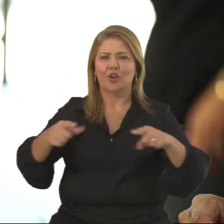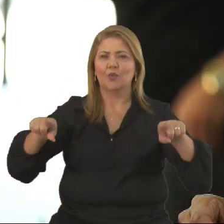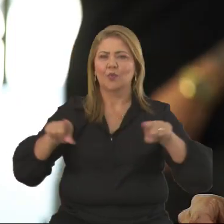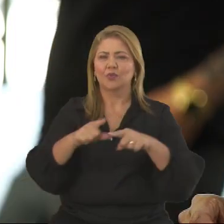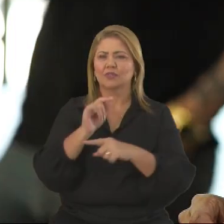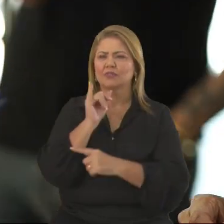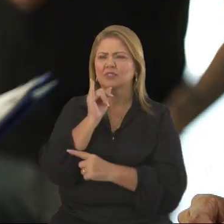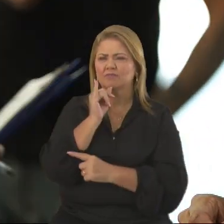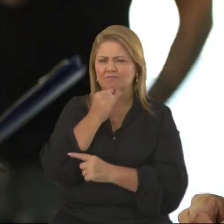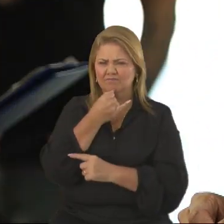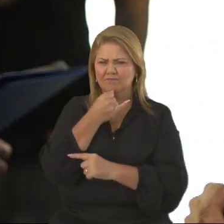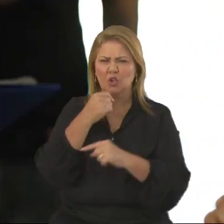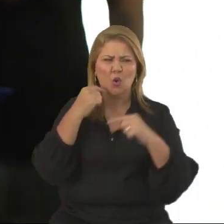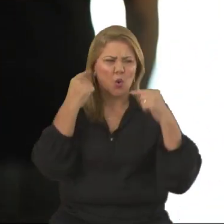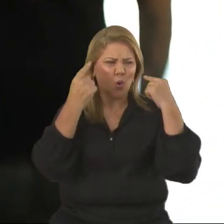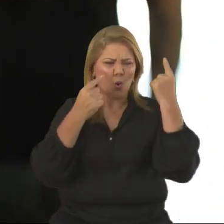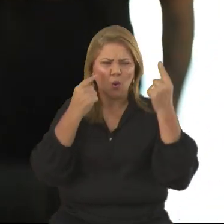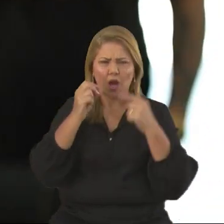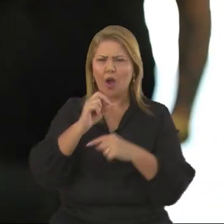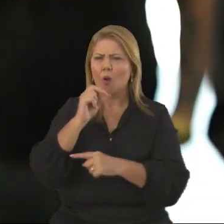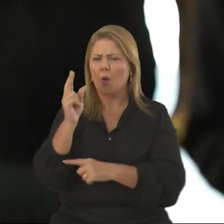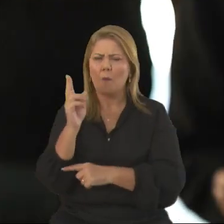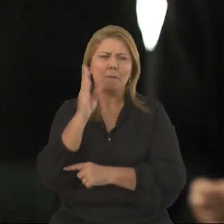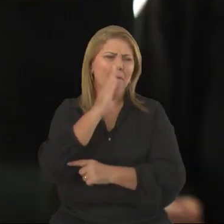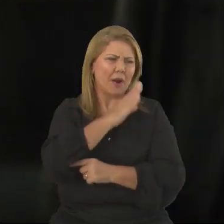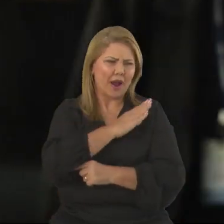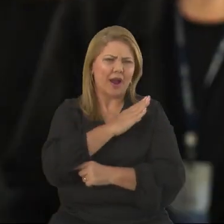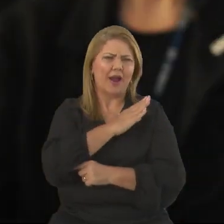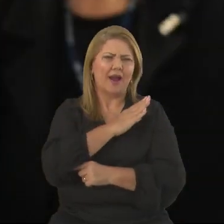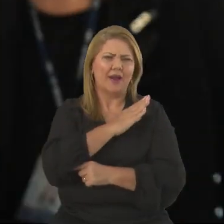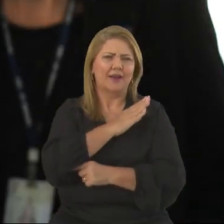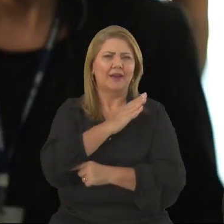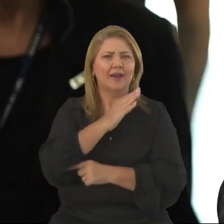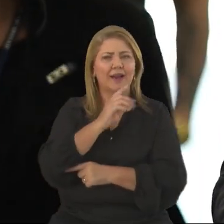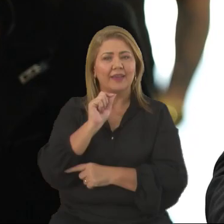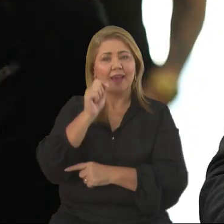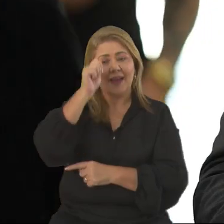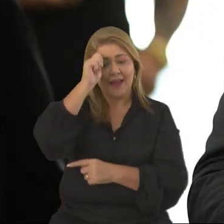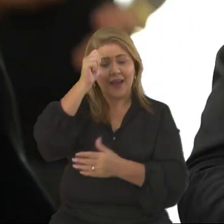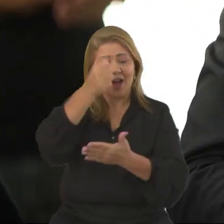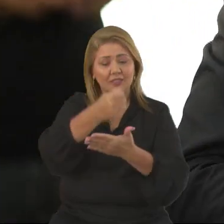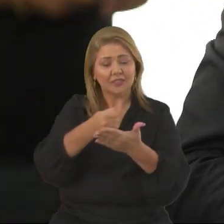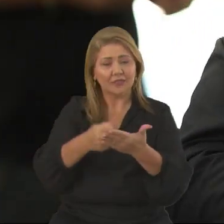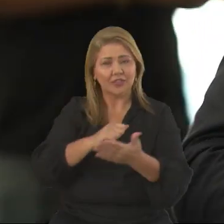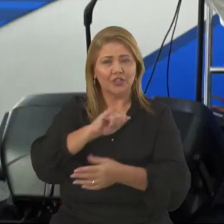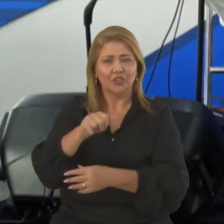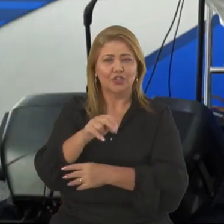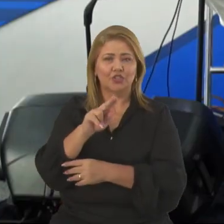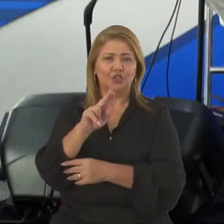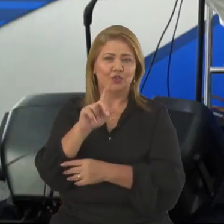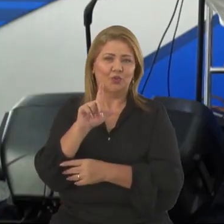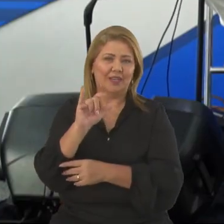Triste, Louca ou Má, composição de Juliana Estraçacapa.